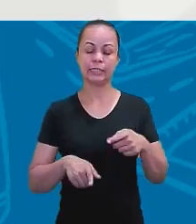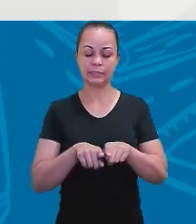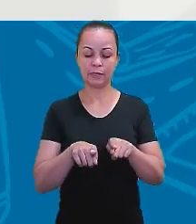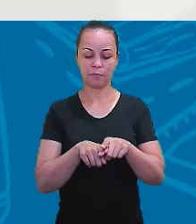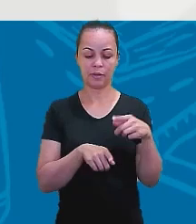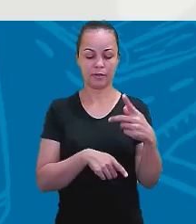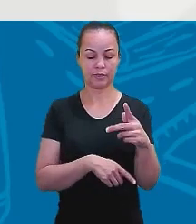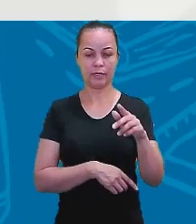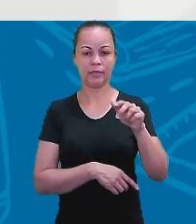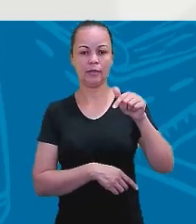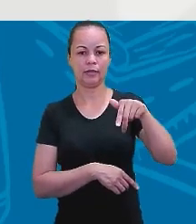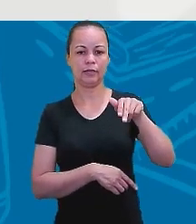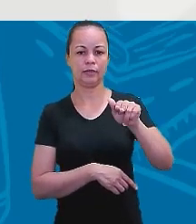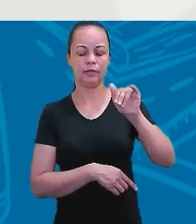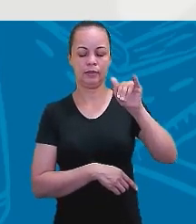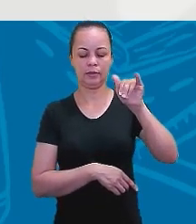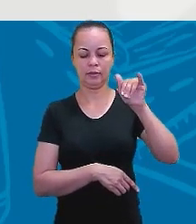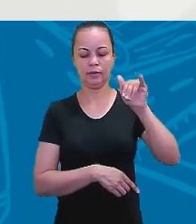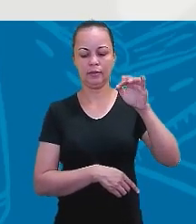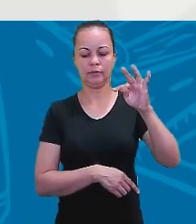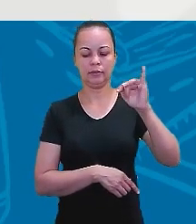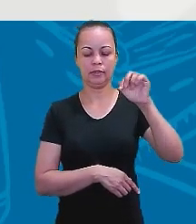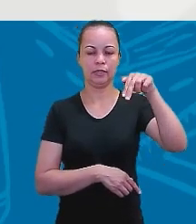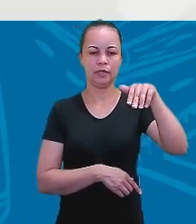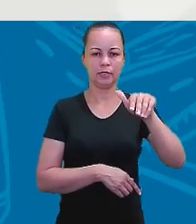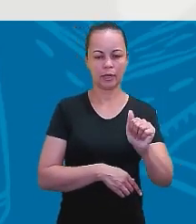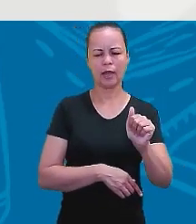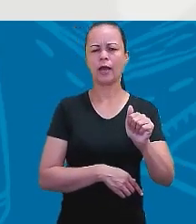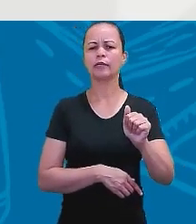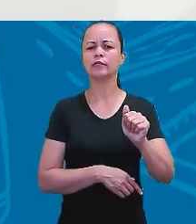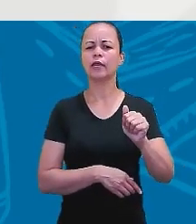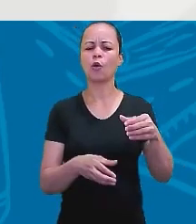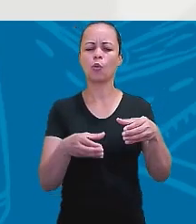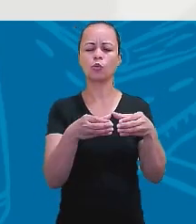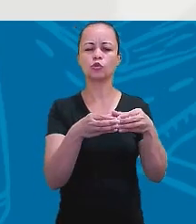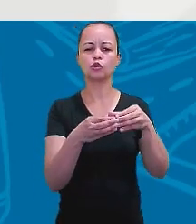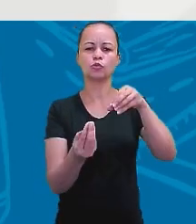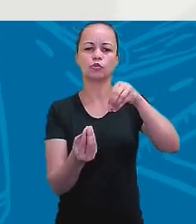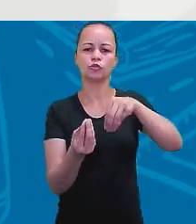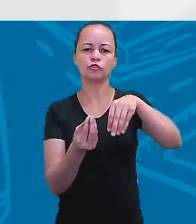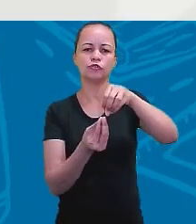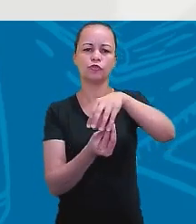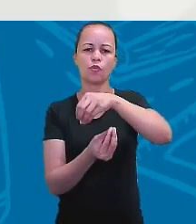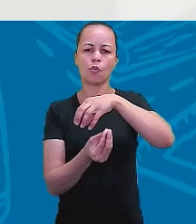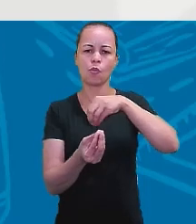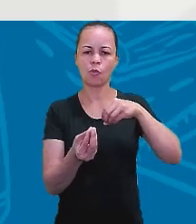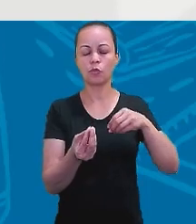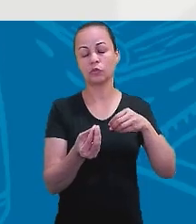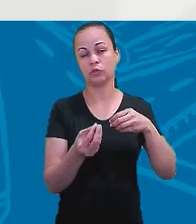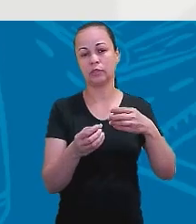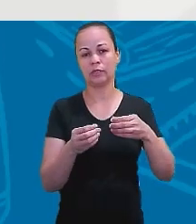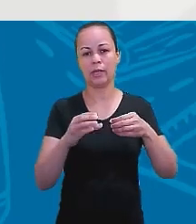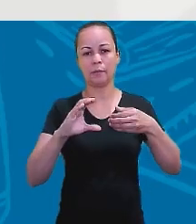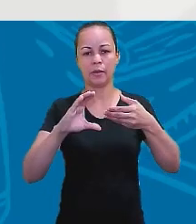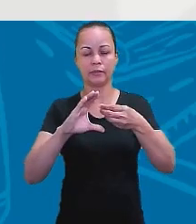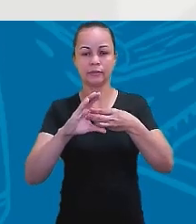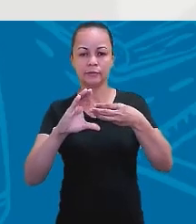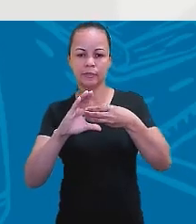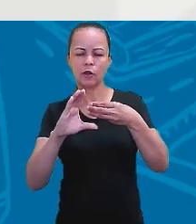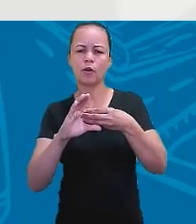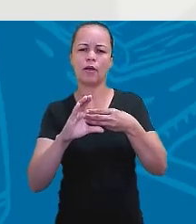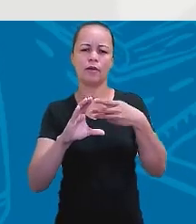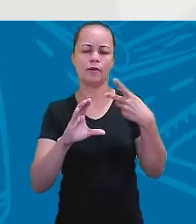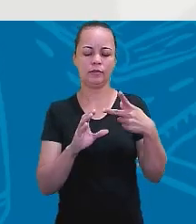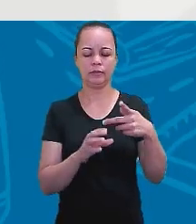também é comum em alguns grupos de fungos. Fungos que têm parede celular. A parede celular é feita de quê?